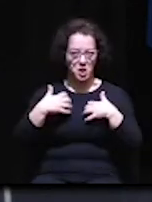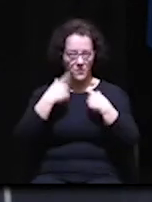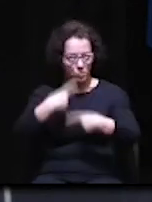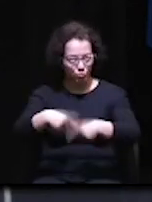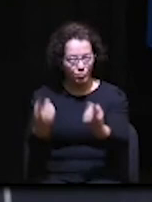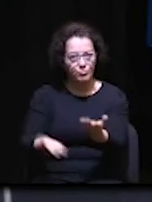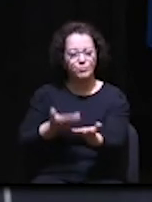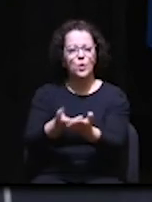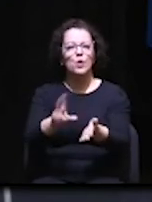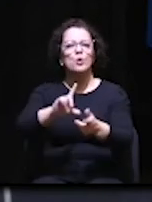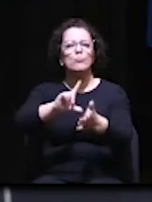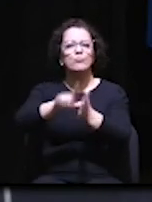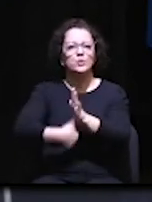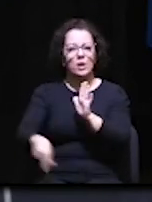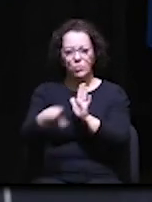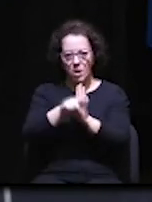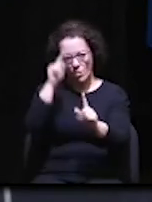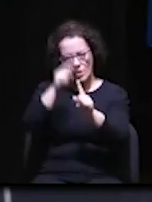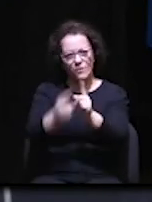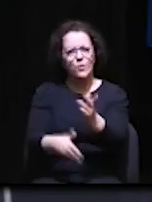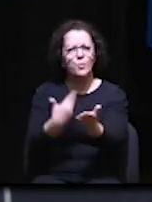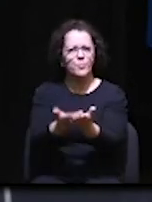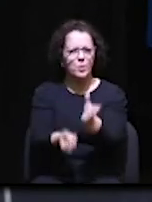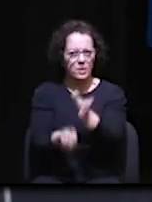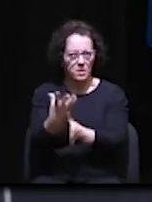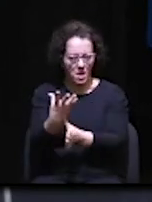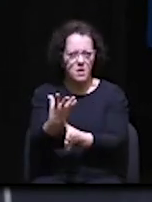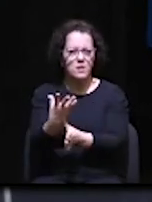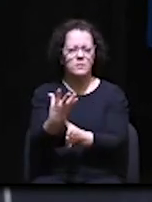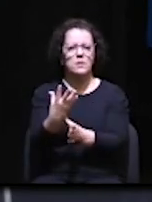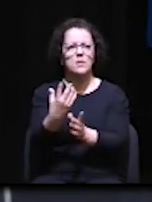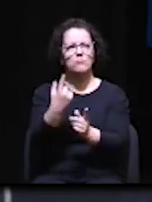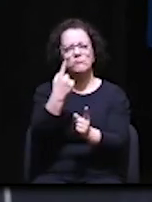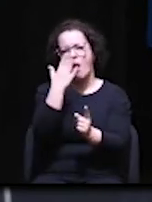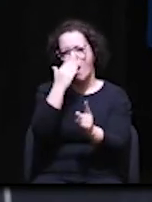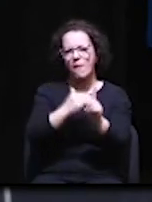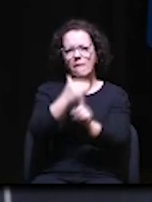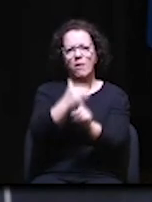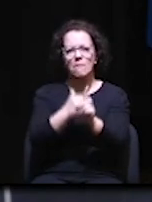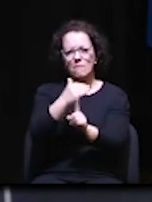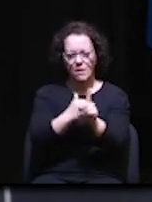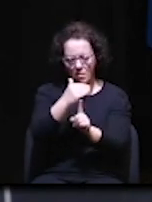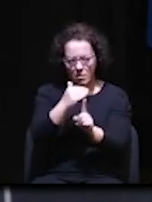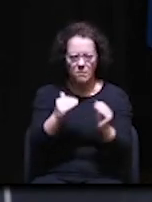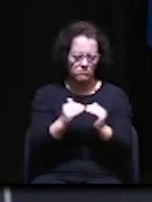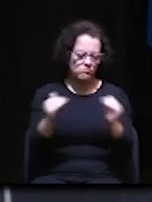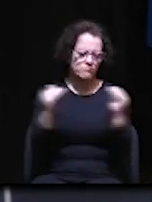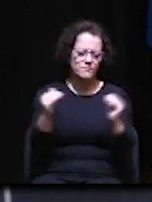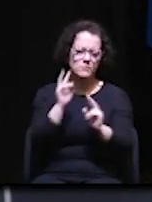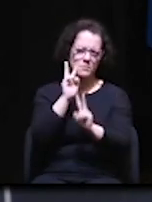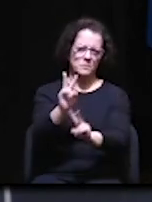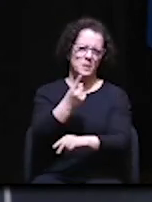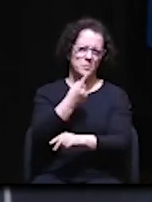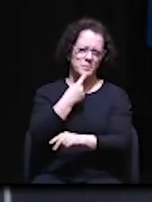sexta-feira um projeto de lei que propõe a criação de um indicador de risco em caso de sismo, que seja intuitivo